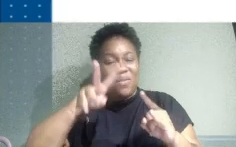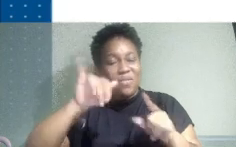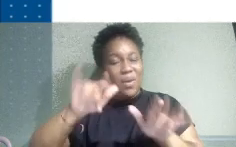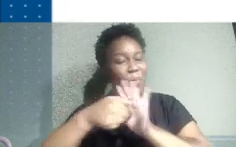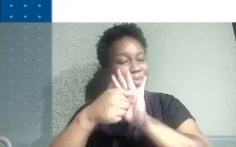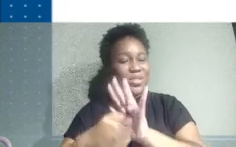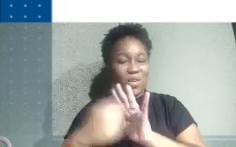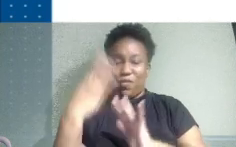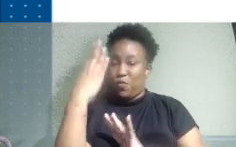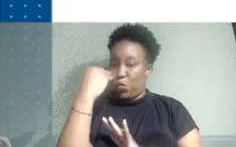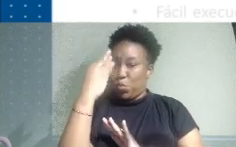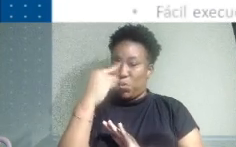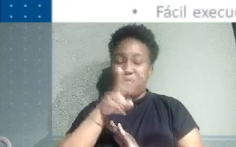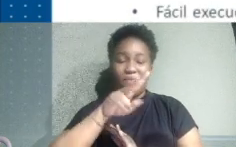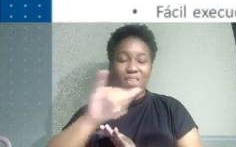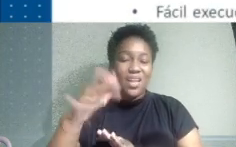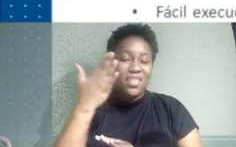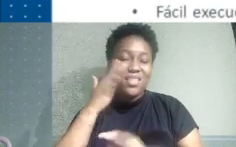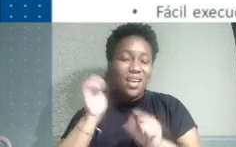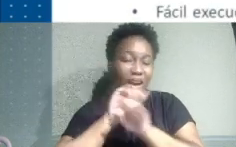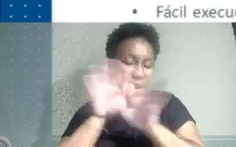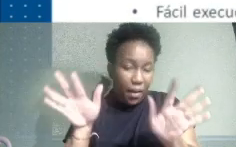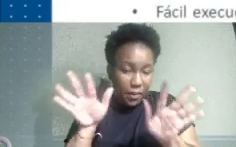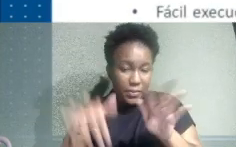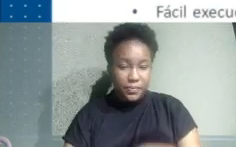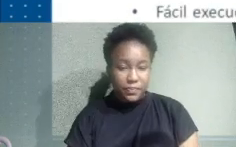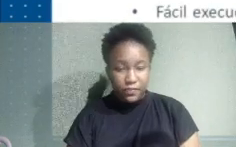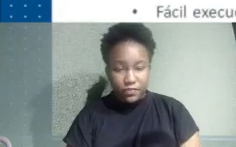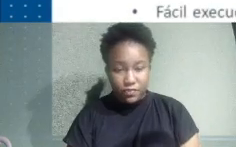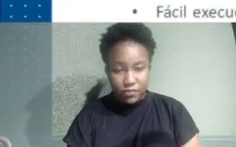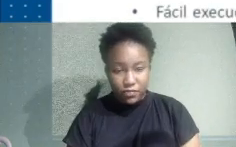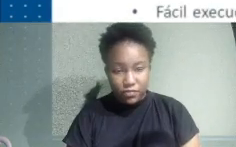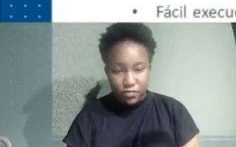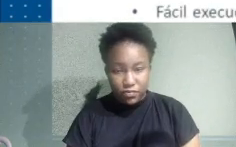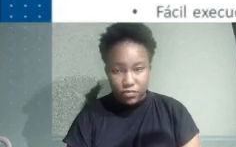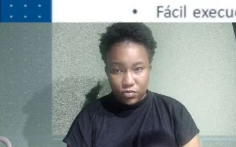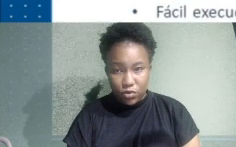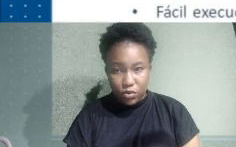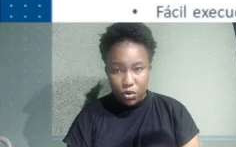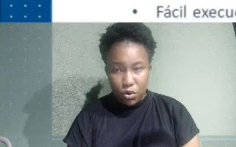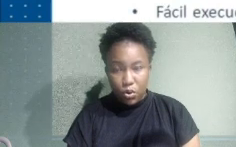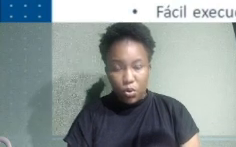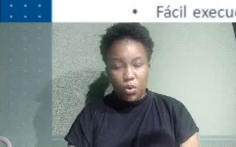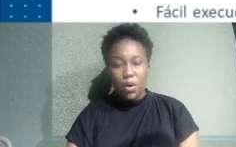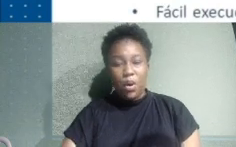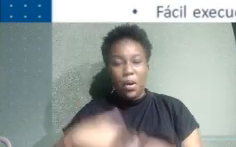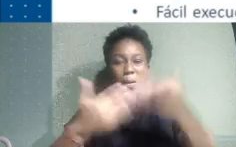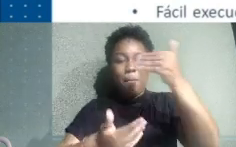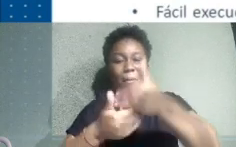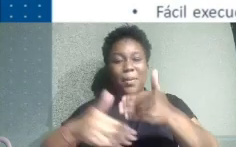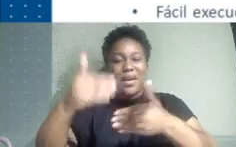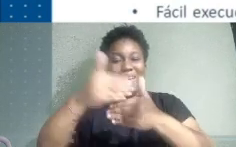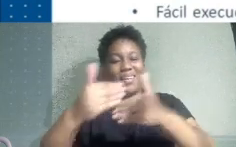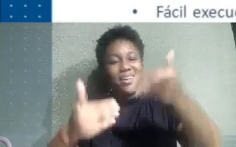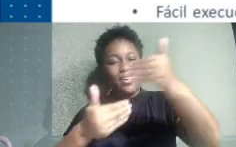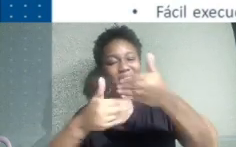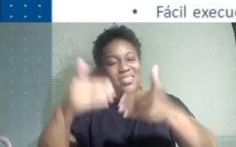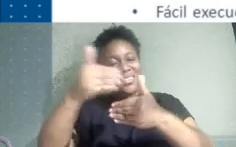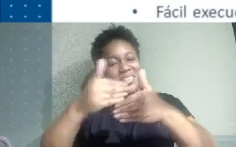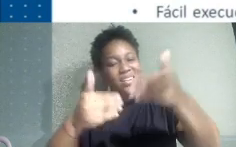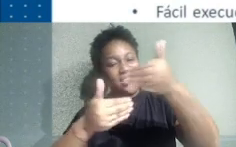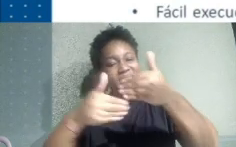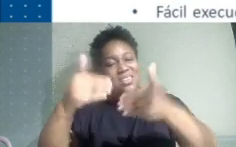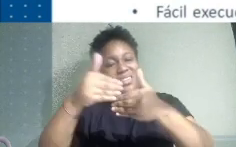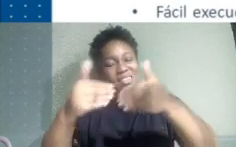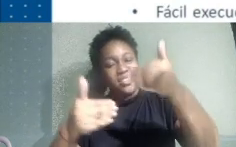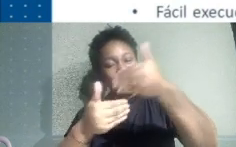daqui a pouquinho vocês vão entender melhor, tá? E aí, o que a gente tem em mente? Uma parede leve, a interface dos